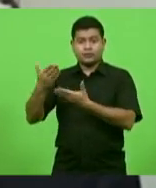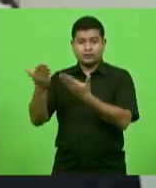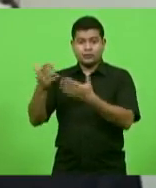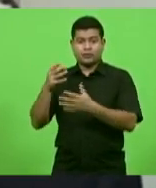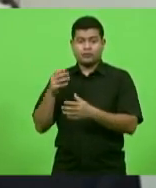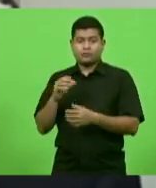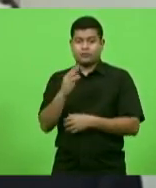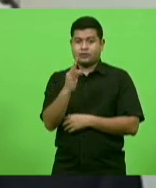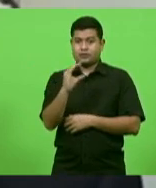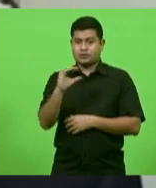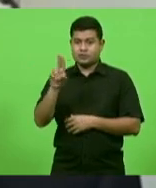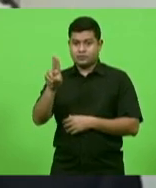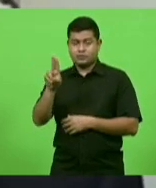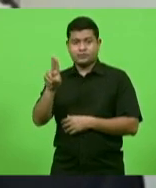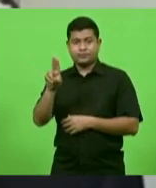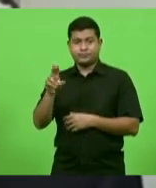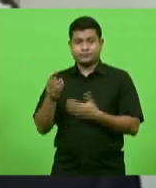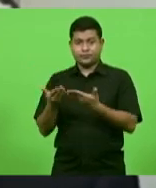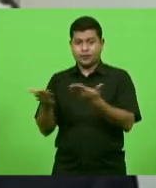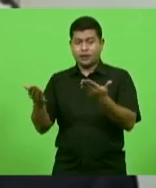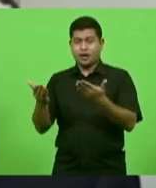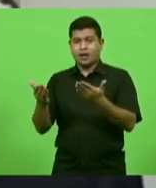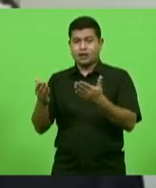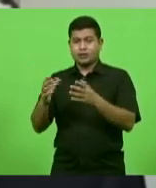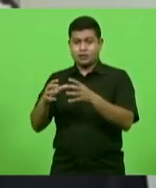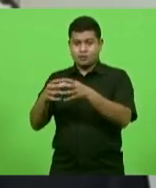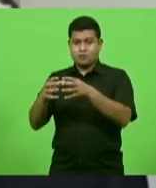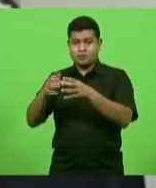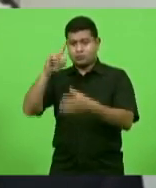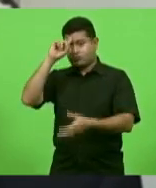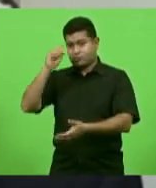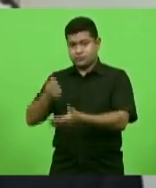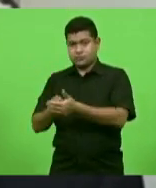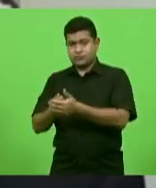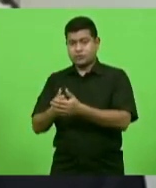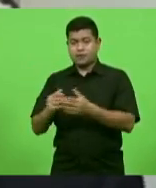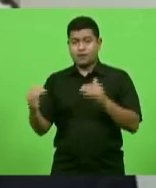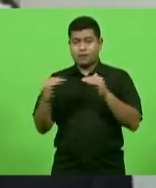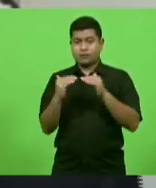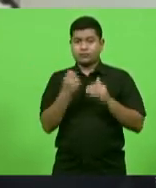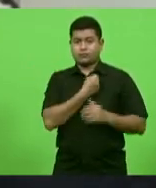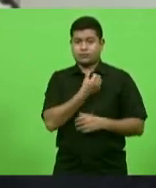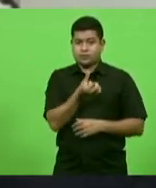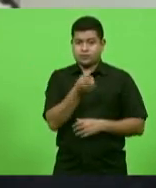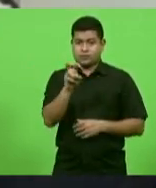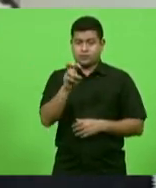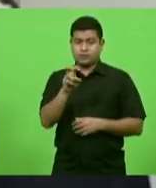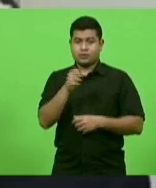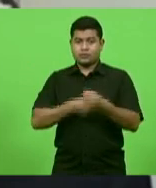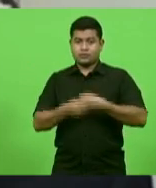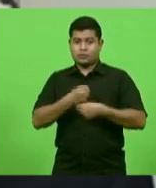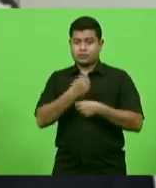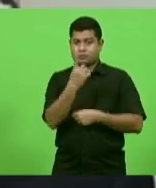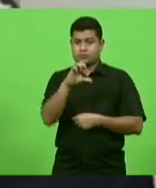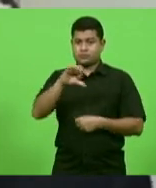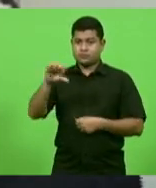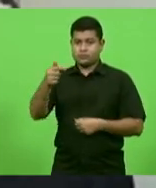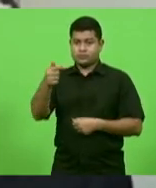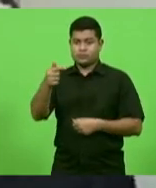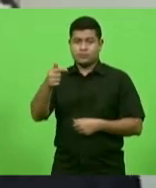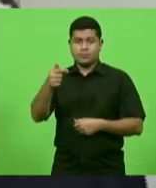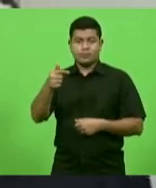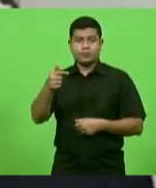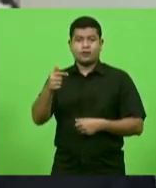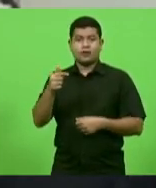quem é auspiciosa decisão corporativa ao acórdão nº 65 de 1997